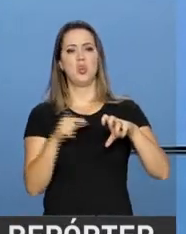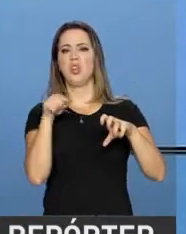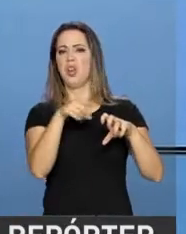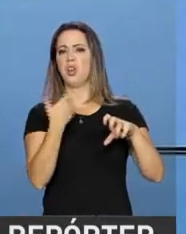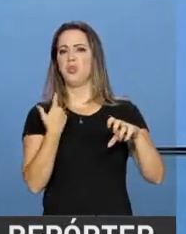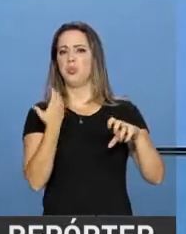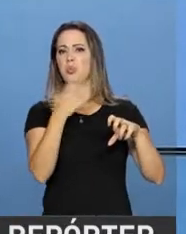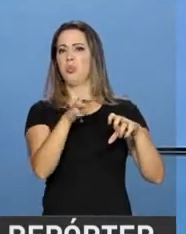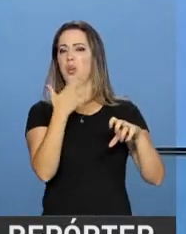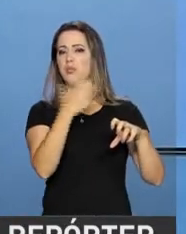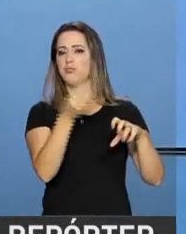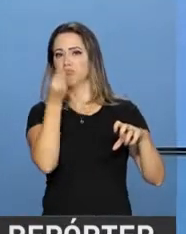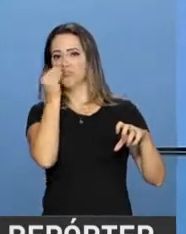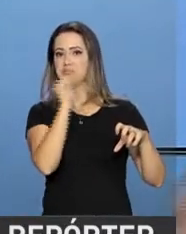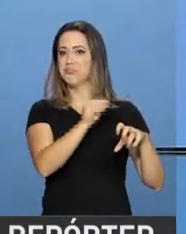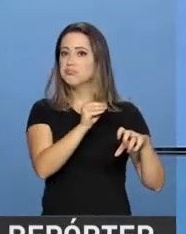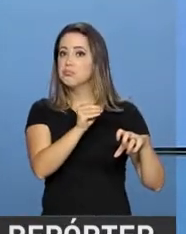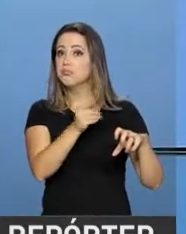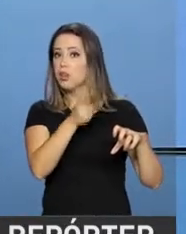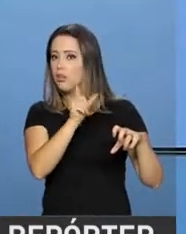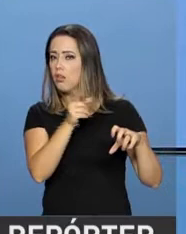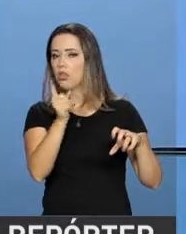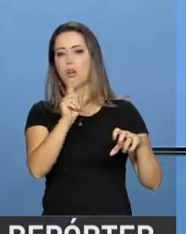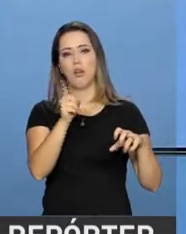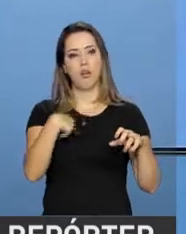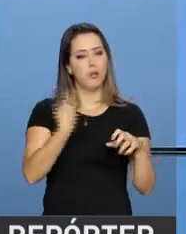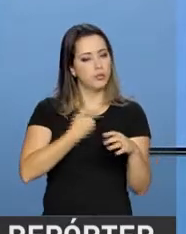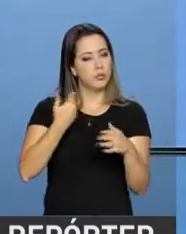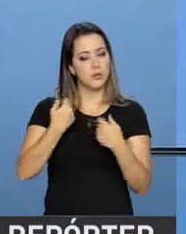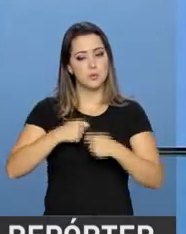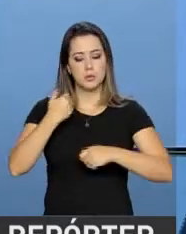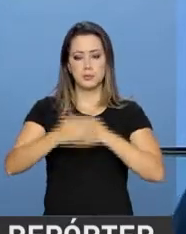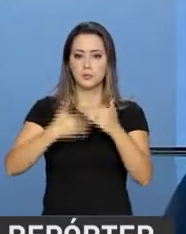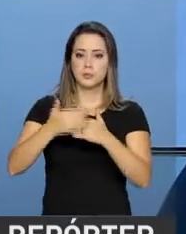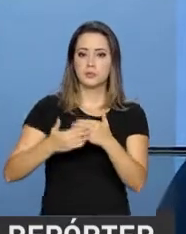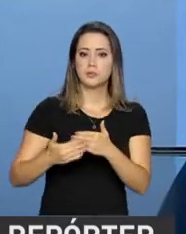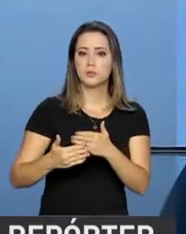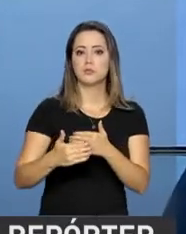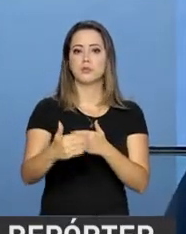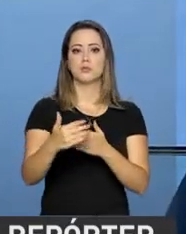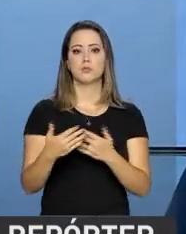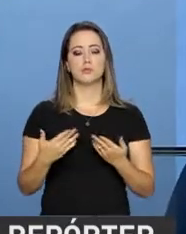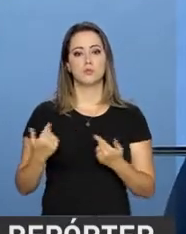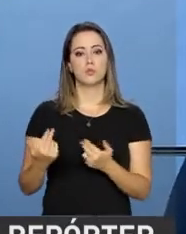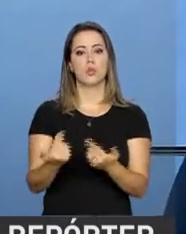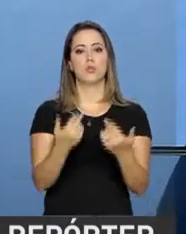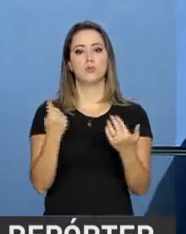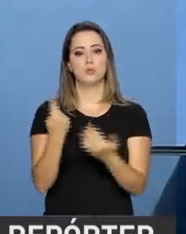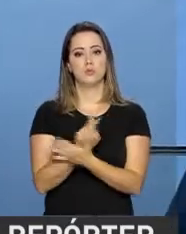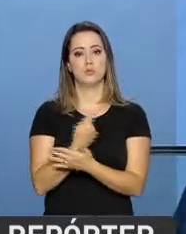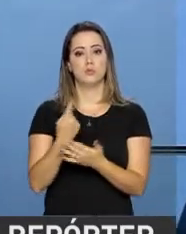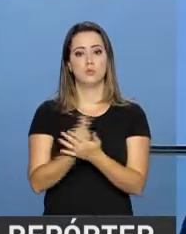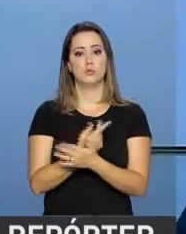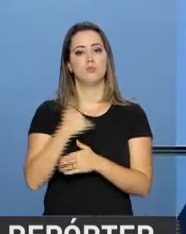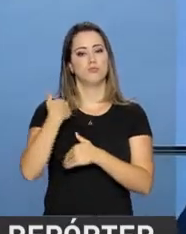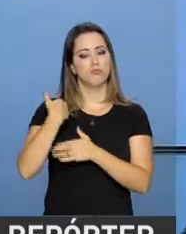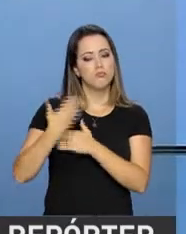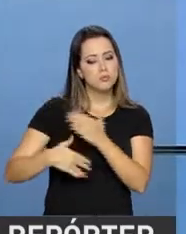do governo anterior. Ao contrário, nós temos que dar sequência a ela, como estamos dando sequência a